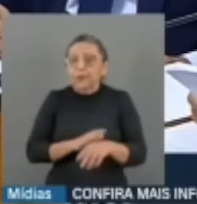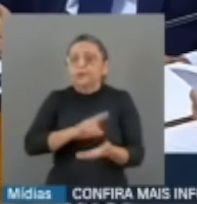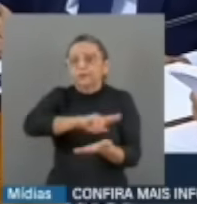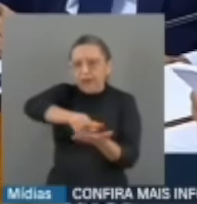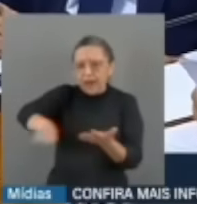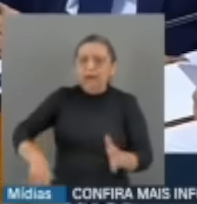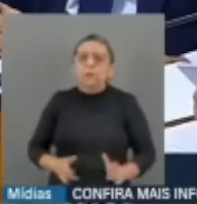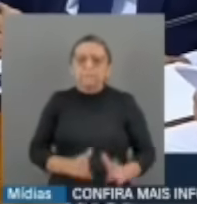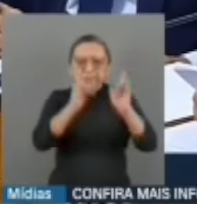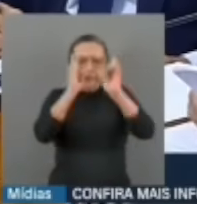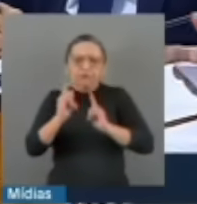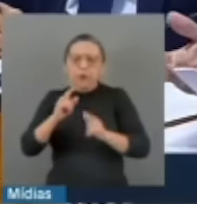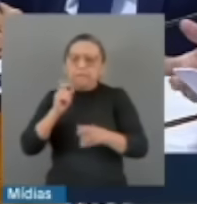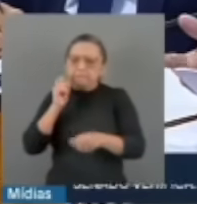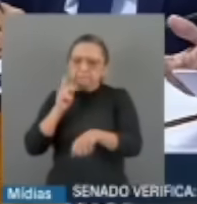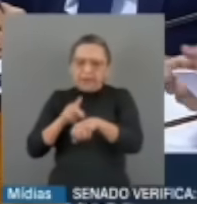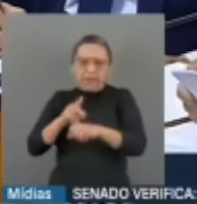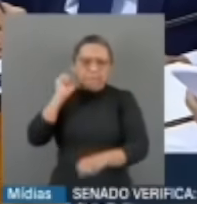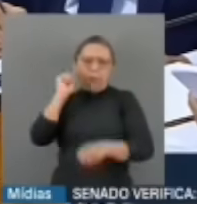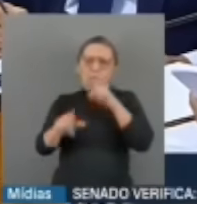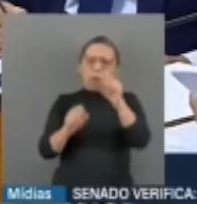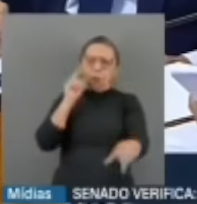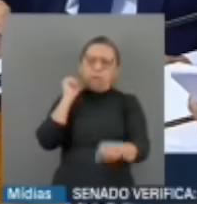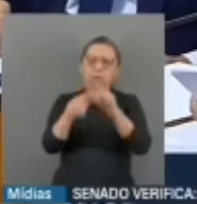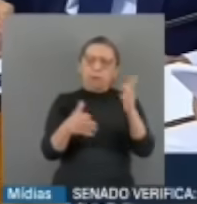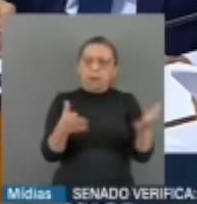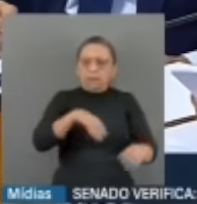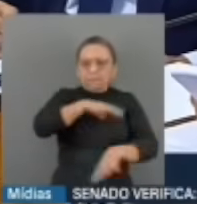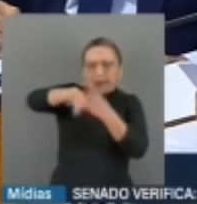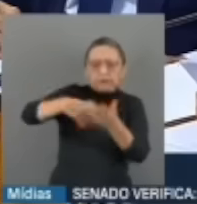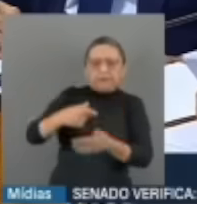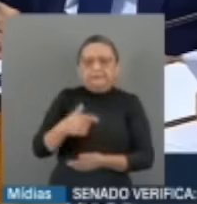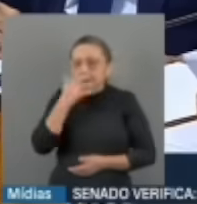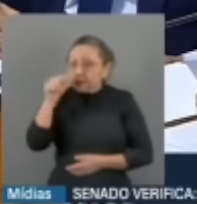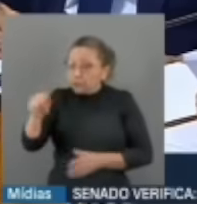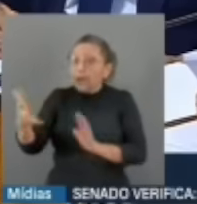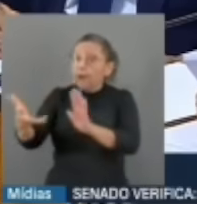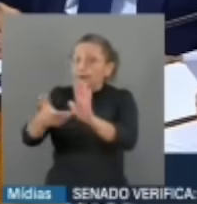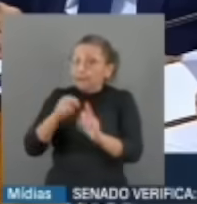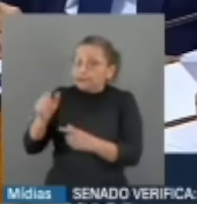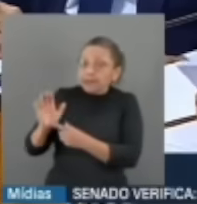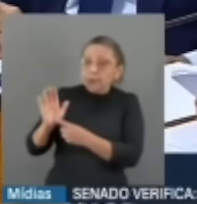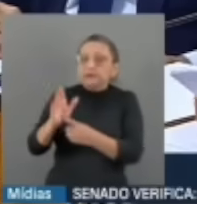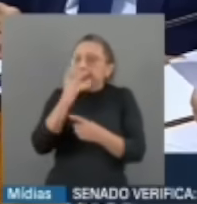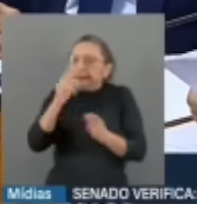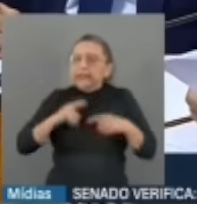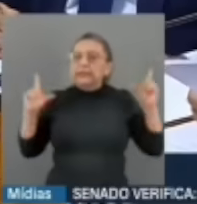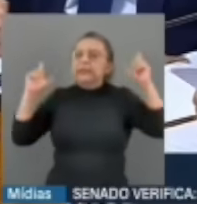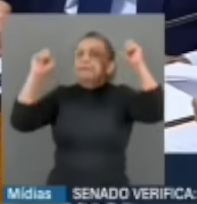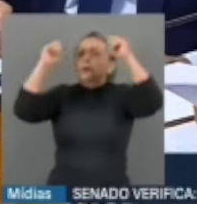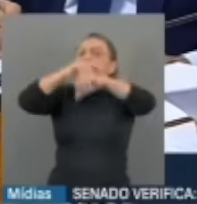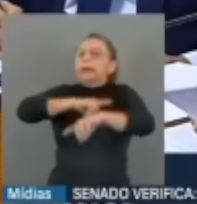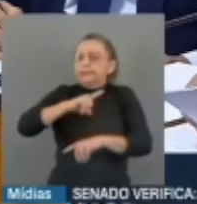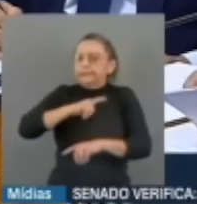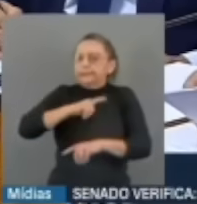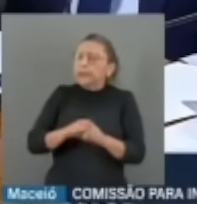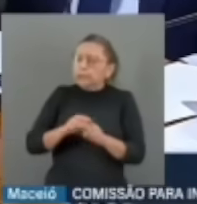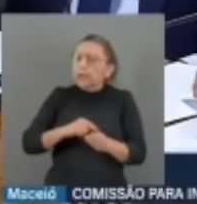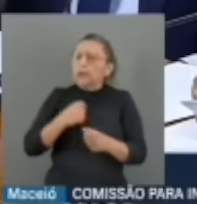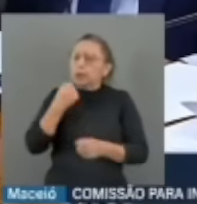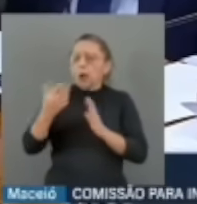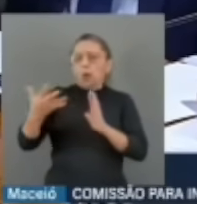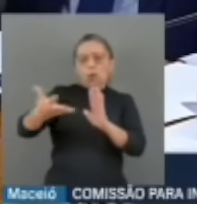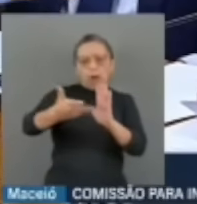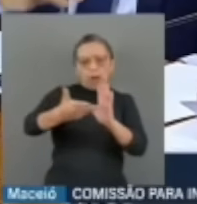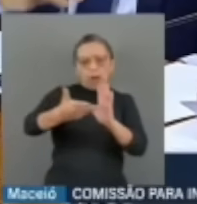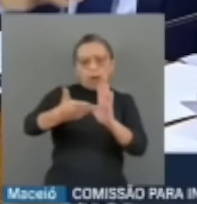vários prédios foram depredados Então eu acho que é uma qualidade que vossa excelência demonstra ter dificuldade de possuir